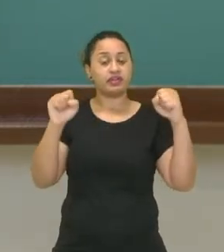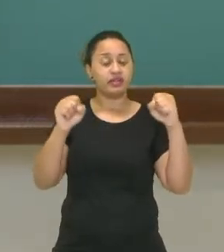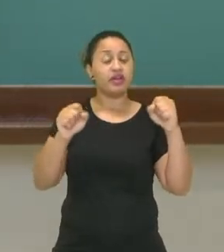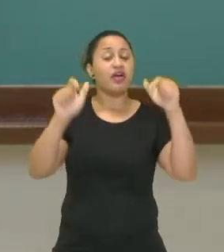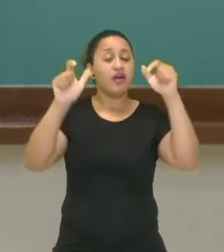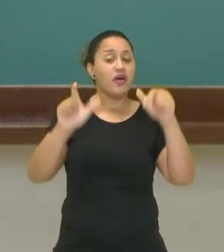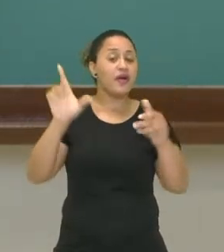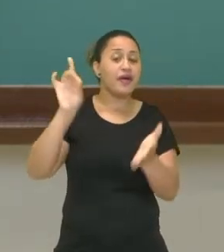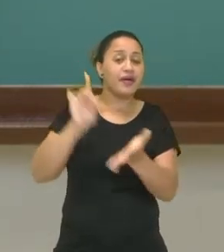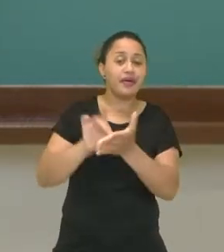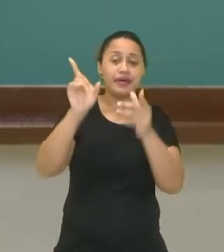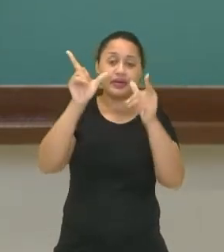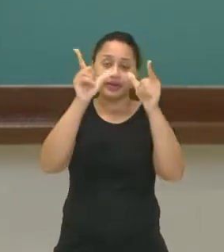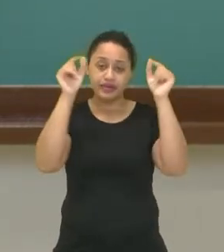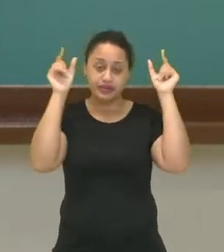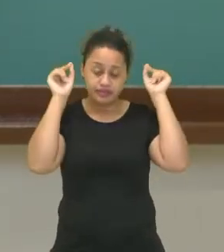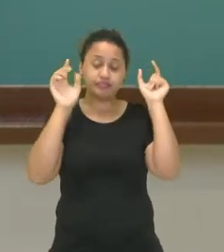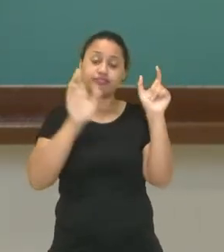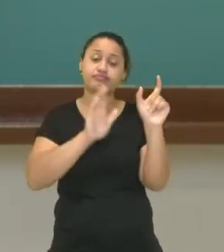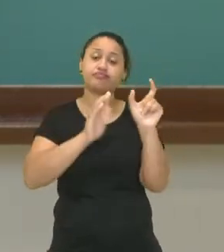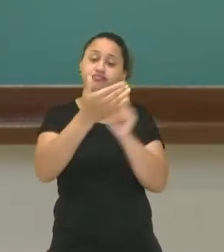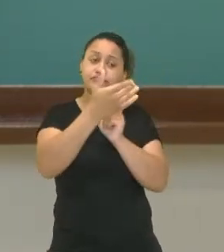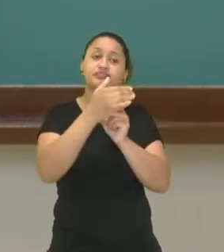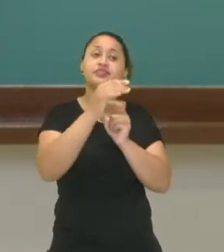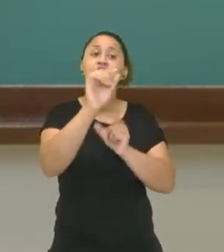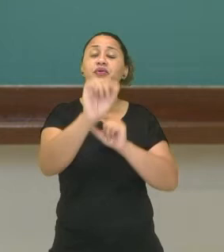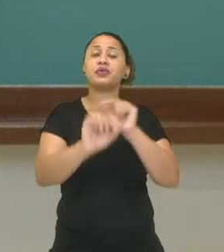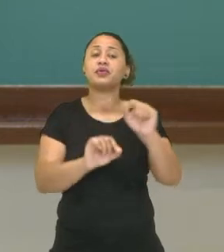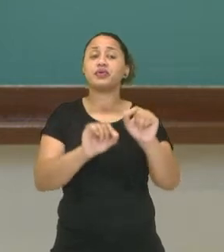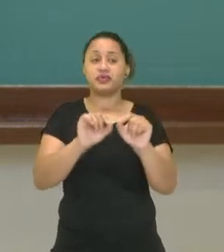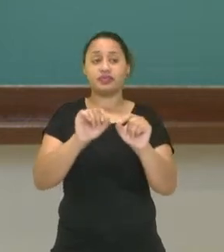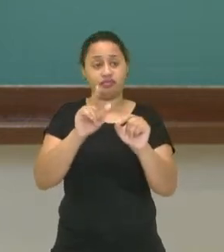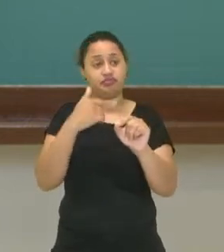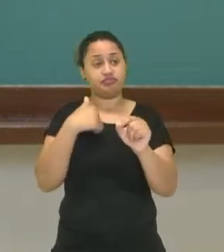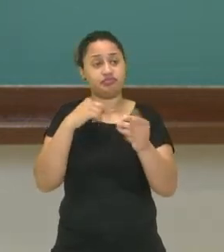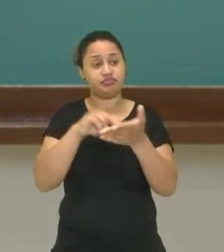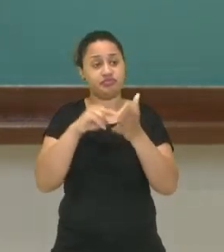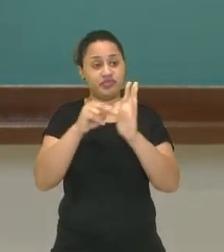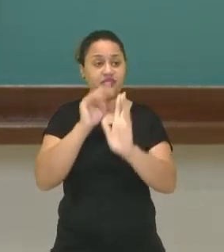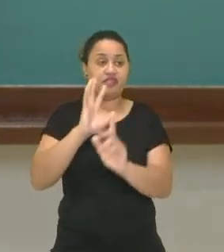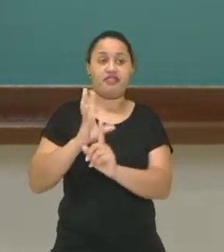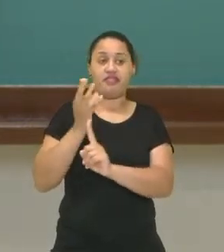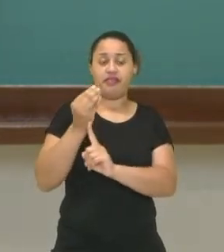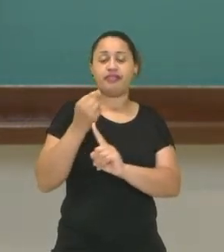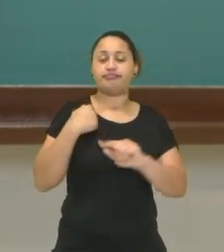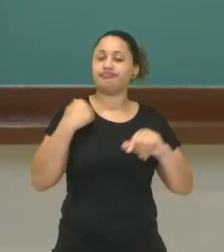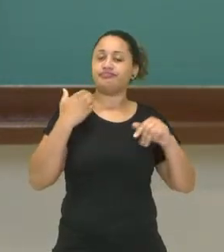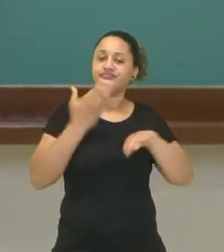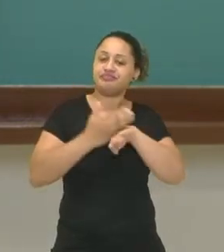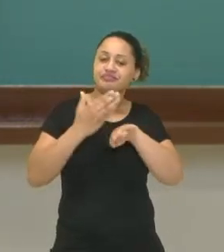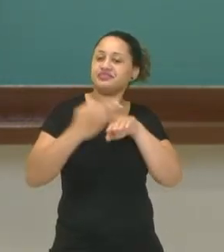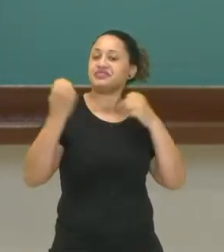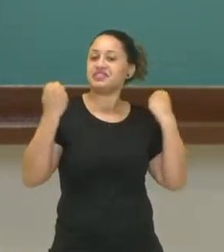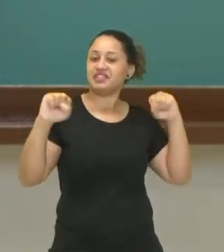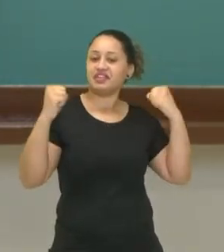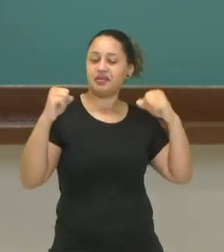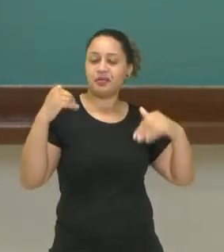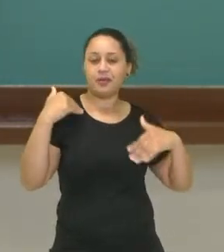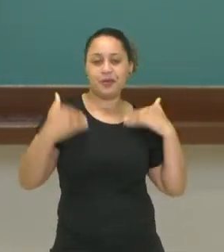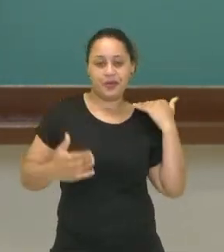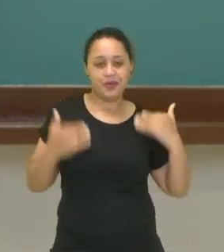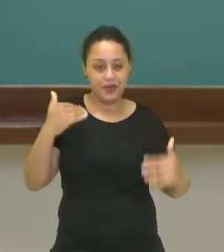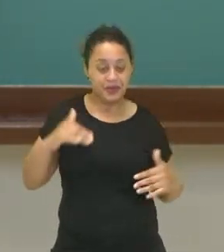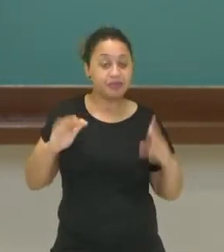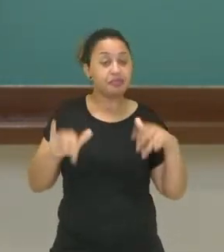um termo que significa a arte de se exercitar o corpo. Então, veio